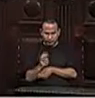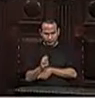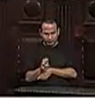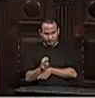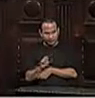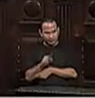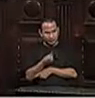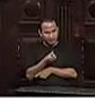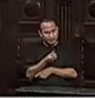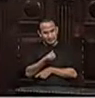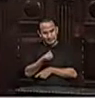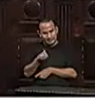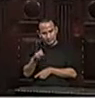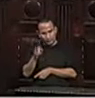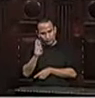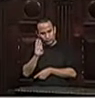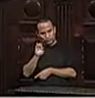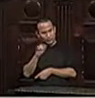600